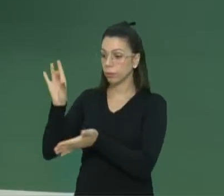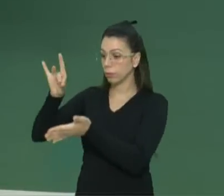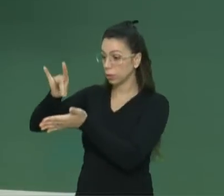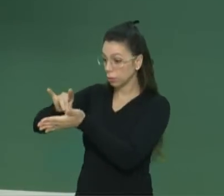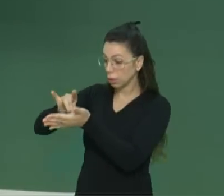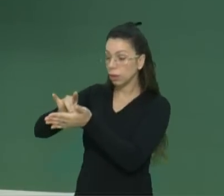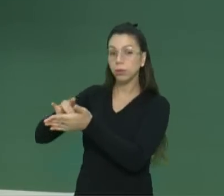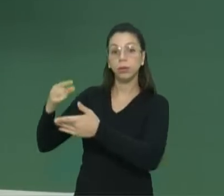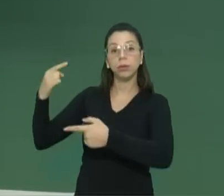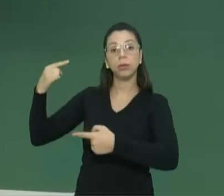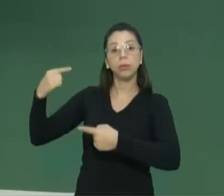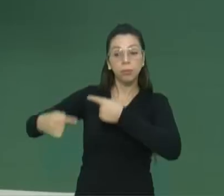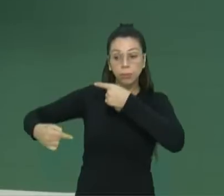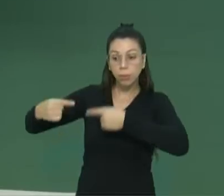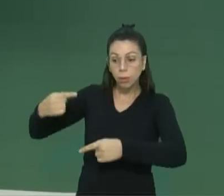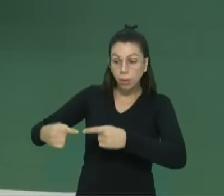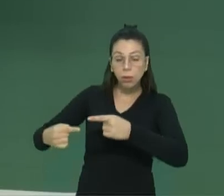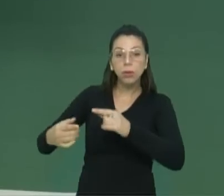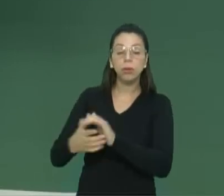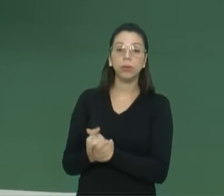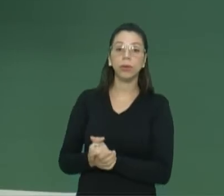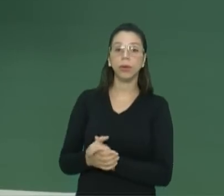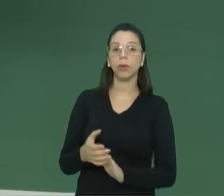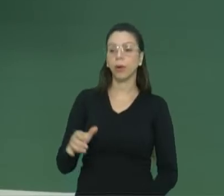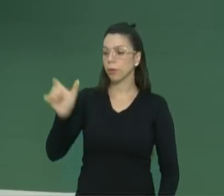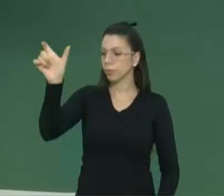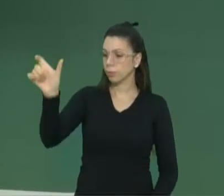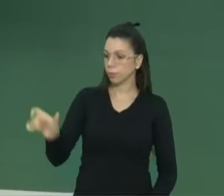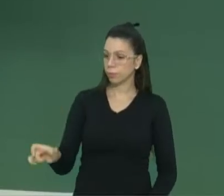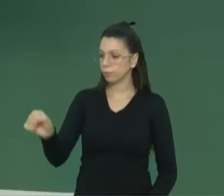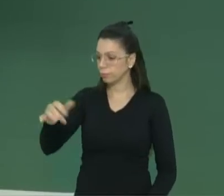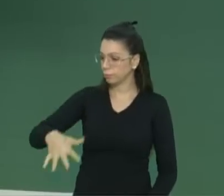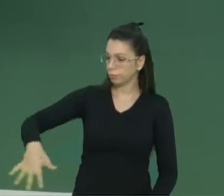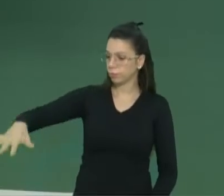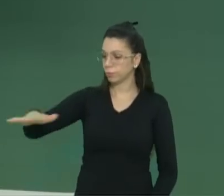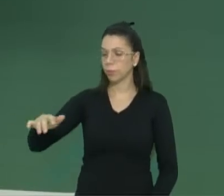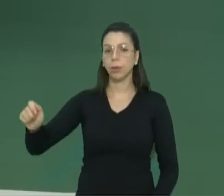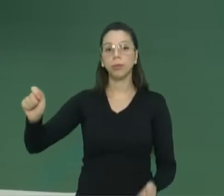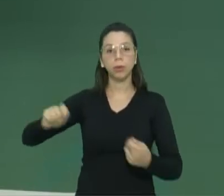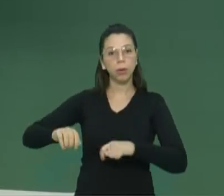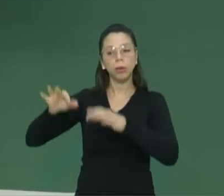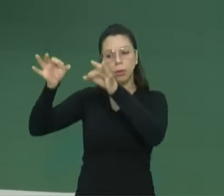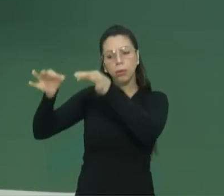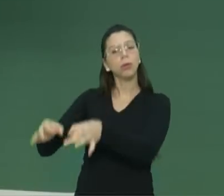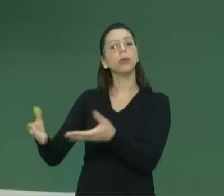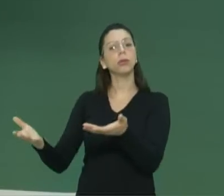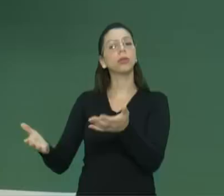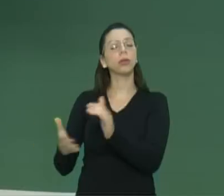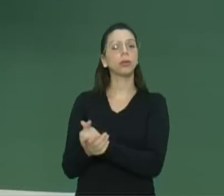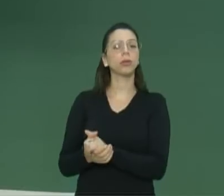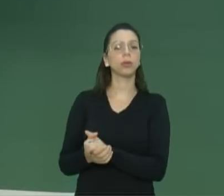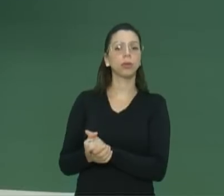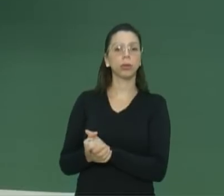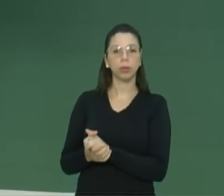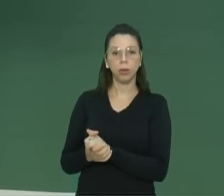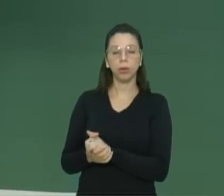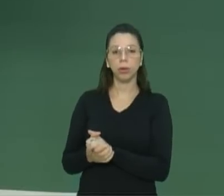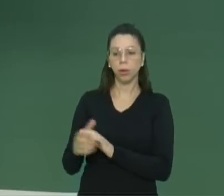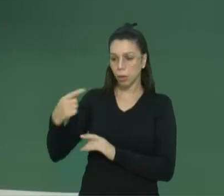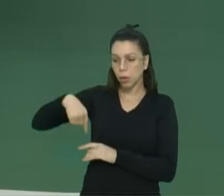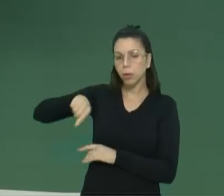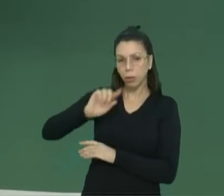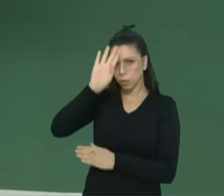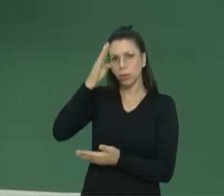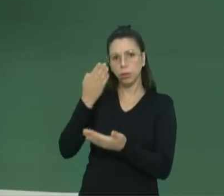justamente o que as pessoas reconhecem como legítimo, ou seja, não, isso deveria estar aí mesmo e nós damos o aval para que isso esteja